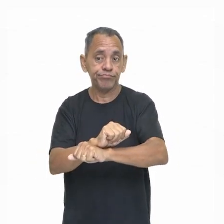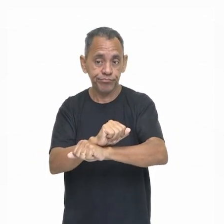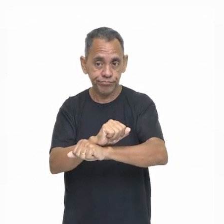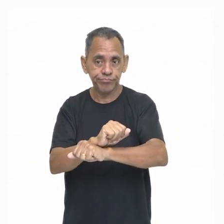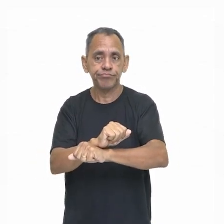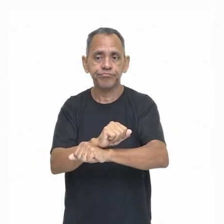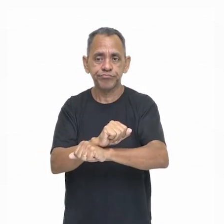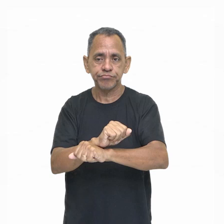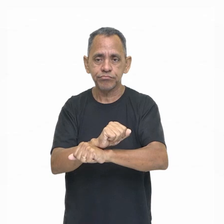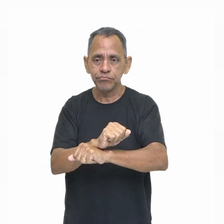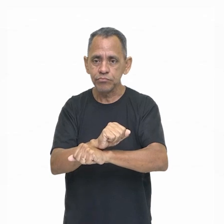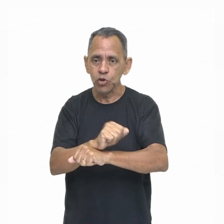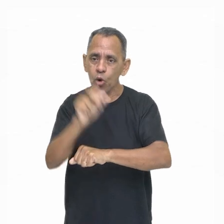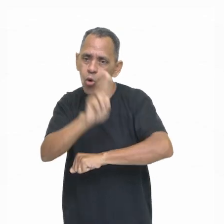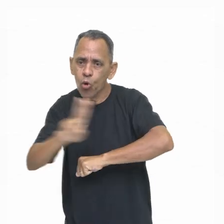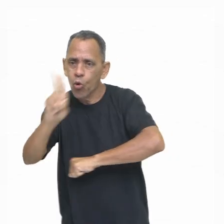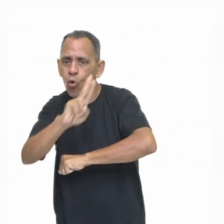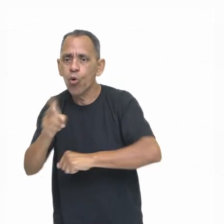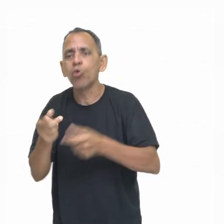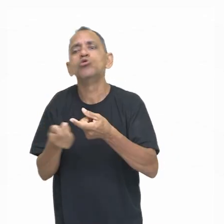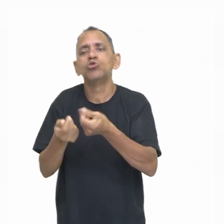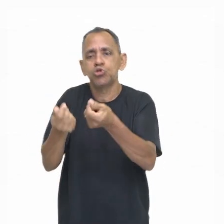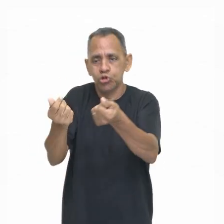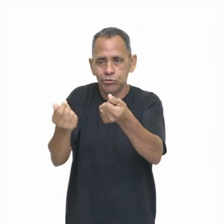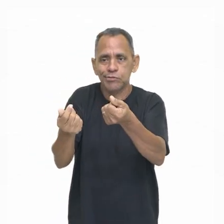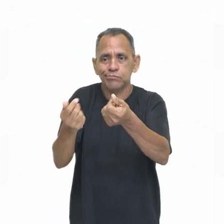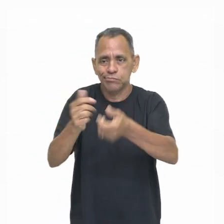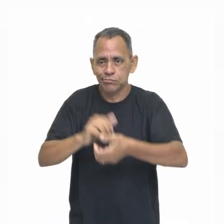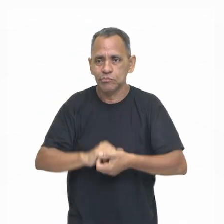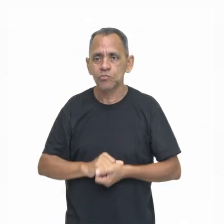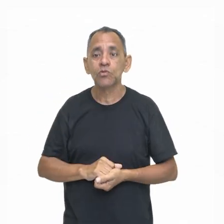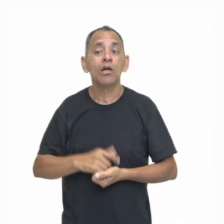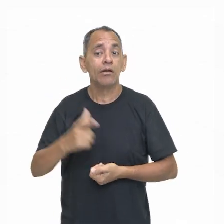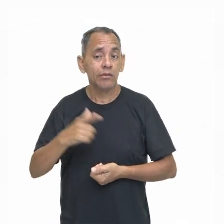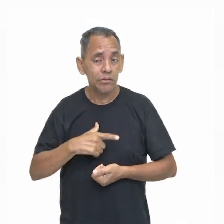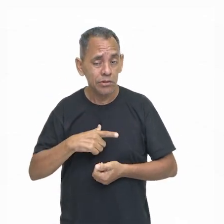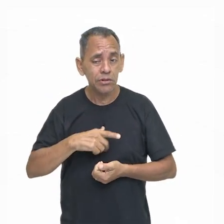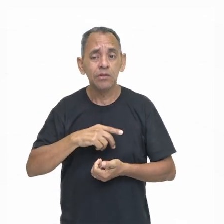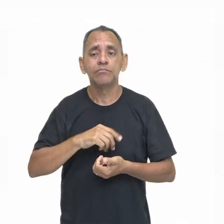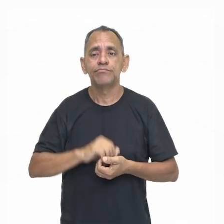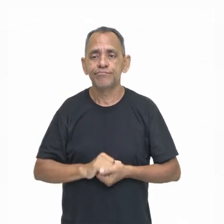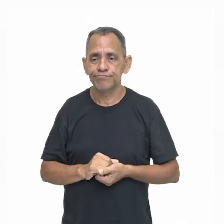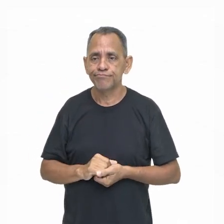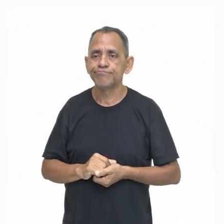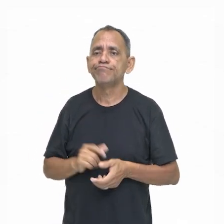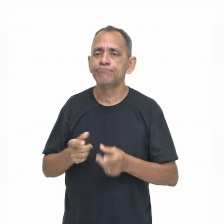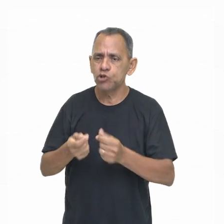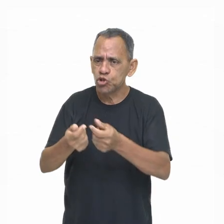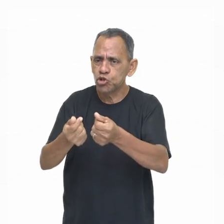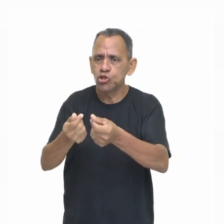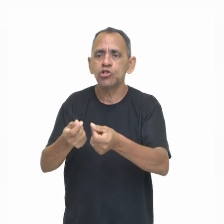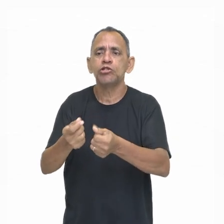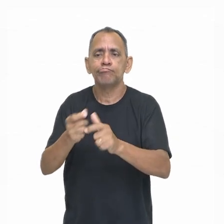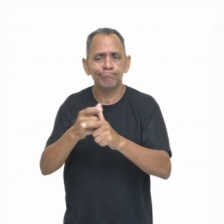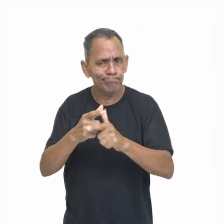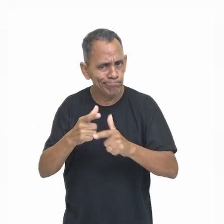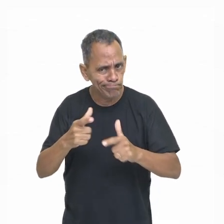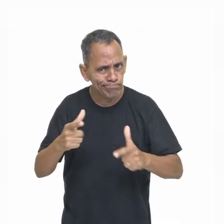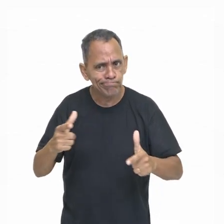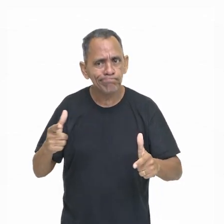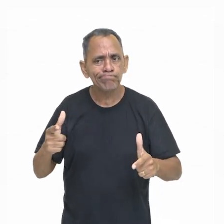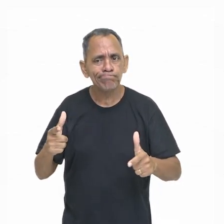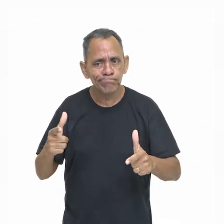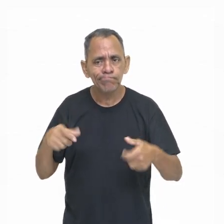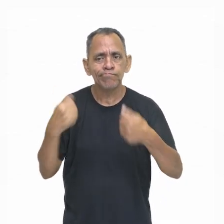a circulação. Não, na verdade não faltava dinheiro, na verdade era o contrário, tinha muito dinheiro circulando e era necessário barrar a quantidade de dinheiro que